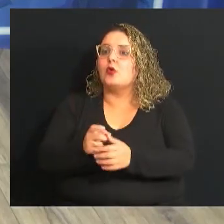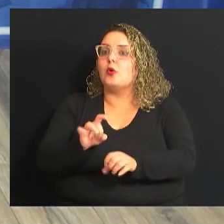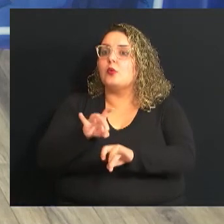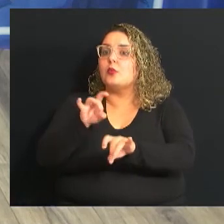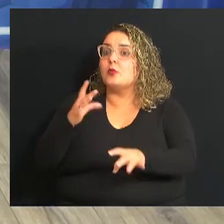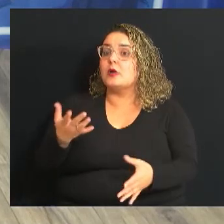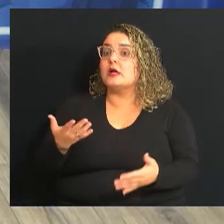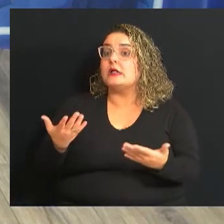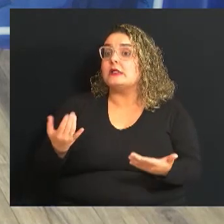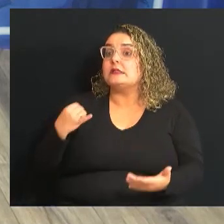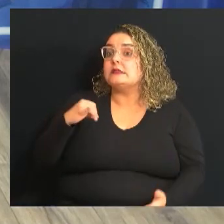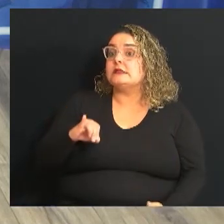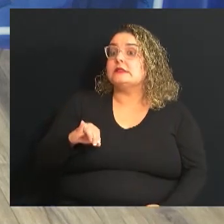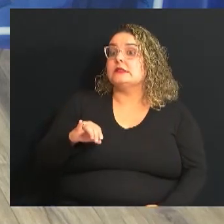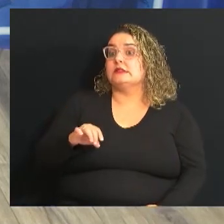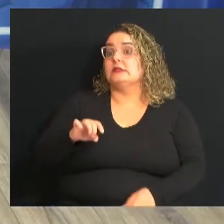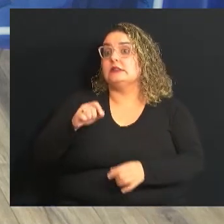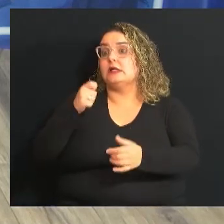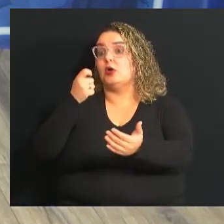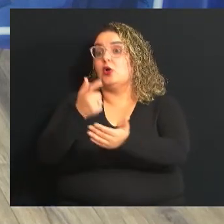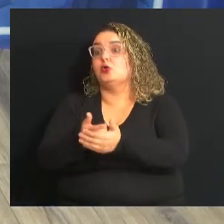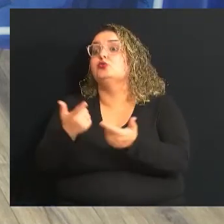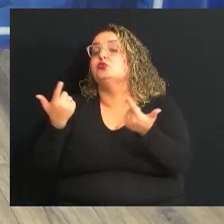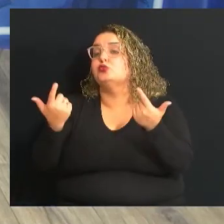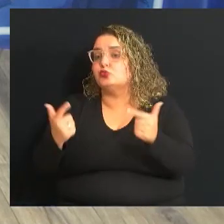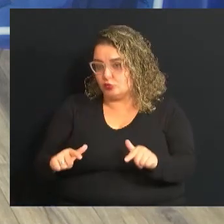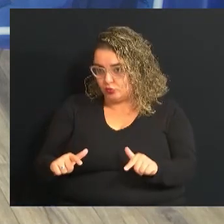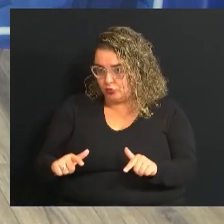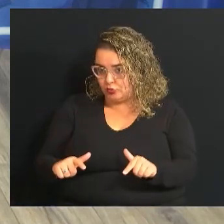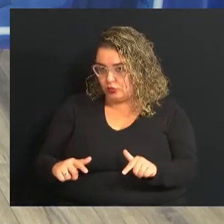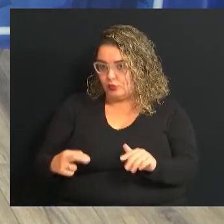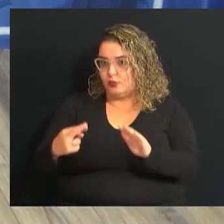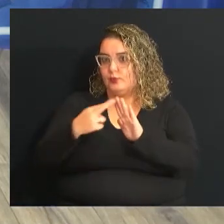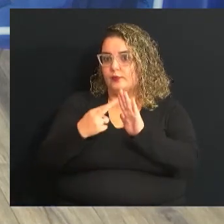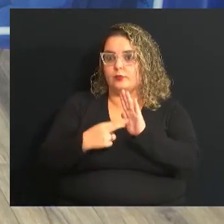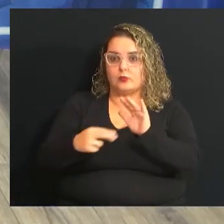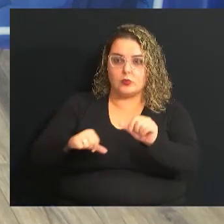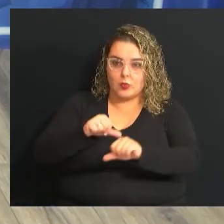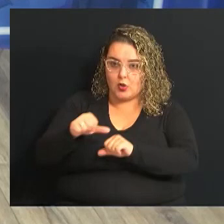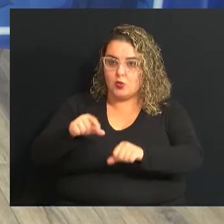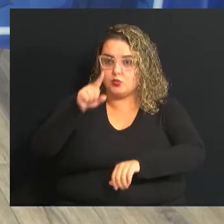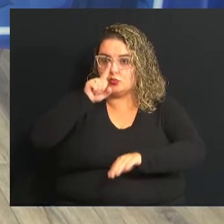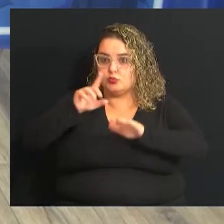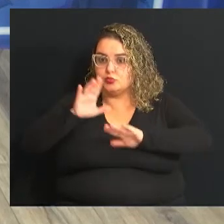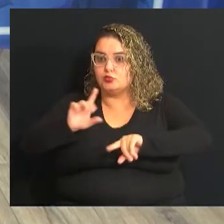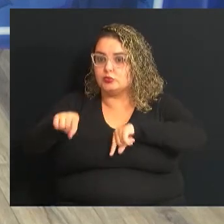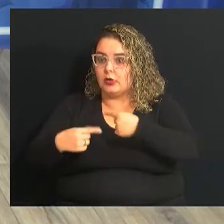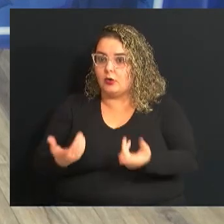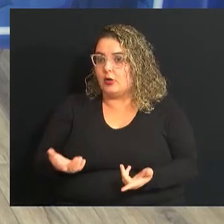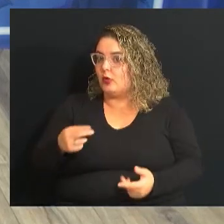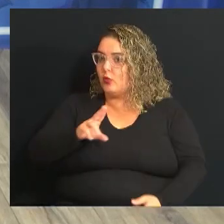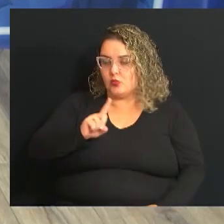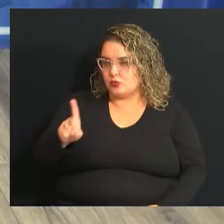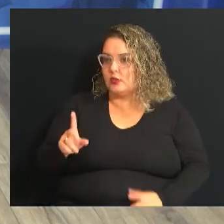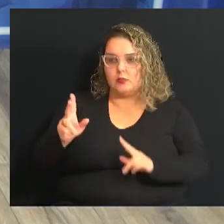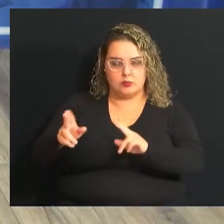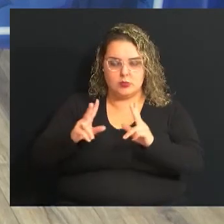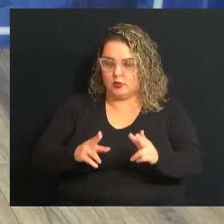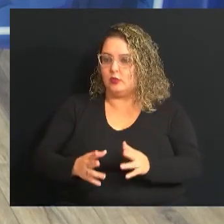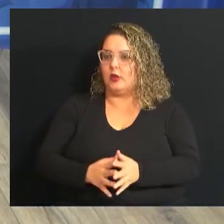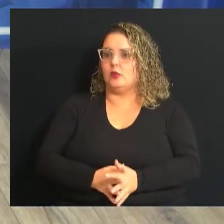não necessariamente você teria interesse ou que você buscou para fazer a compra. Um exemplo disso, você entra para comprar um eletroeletrônico e